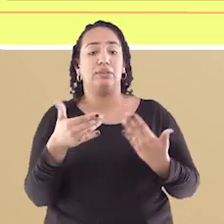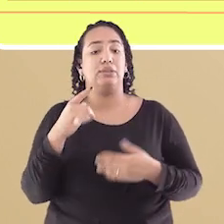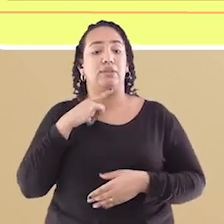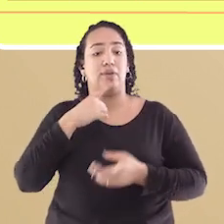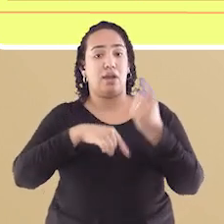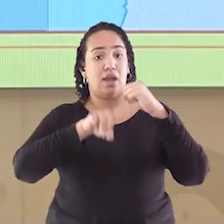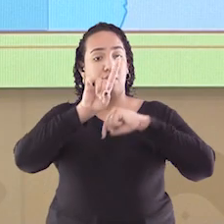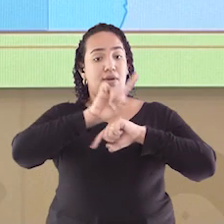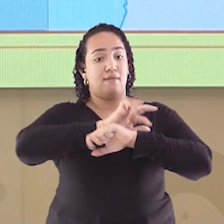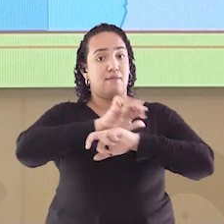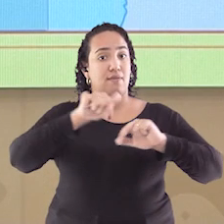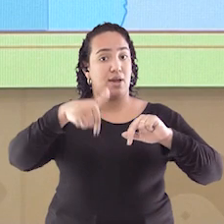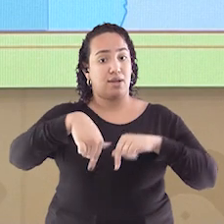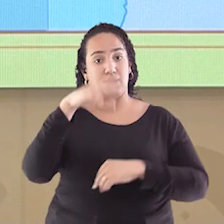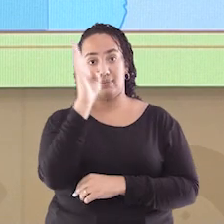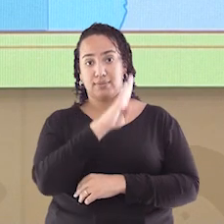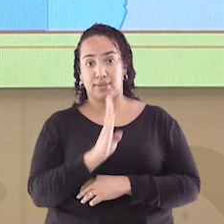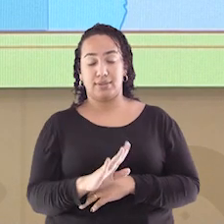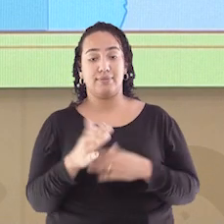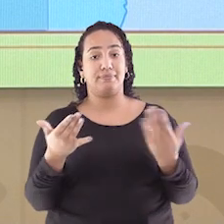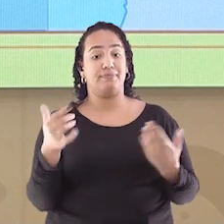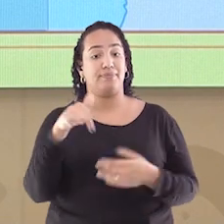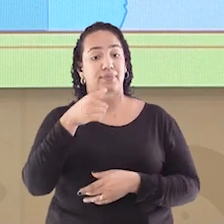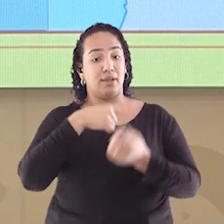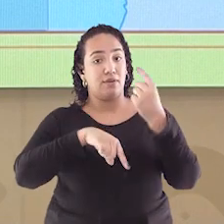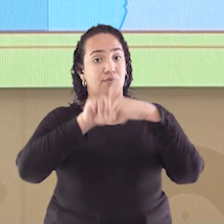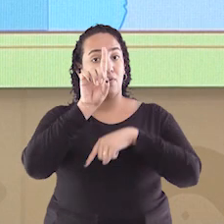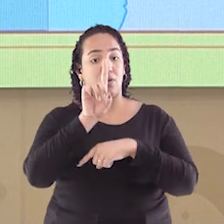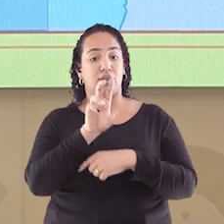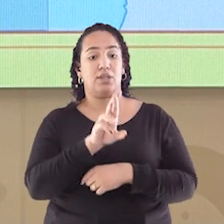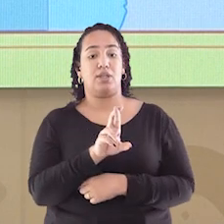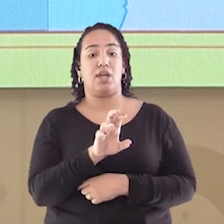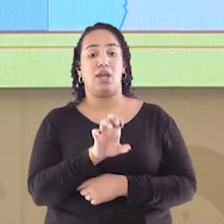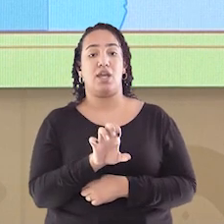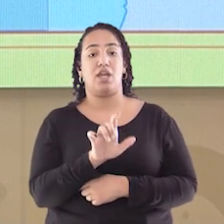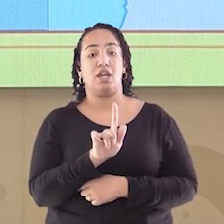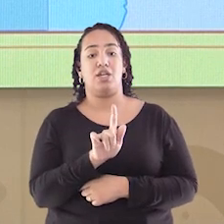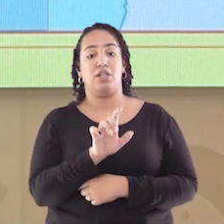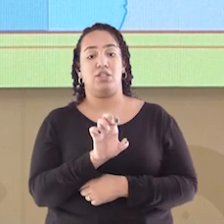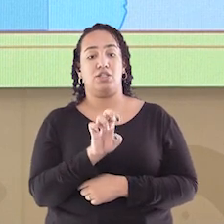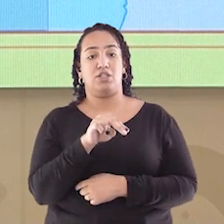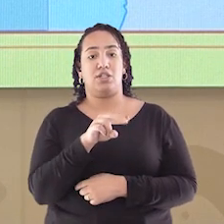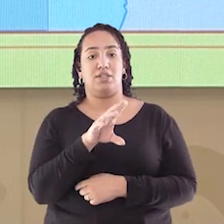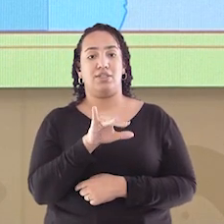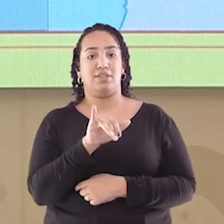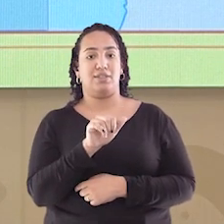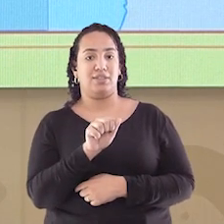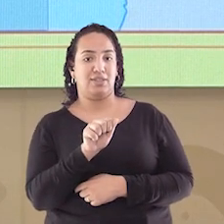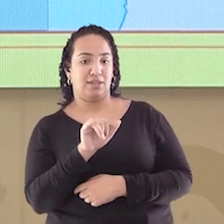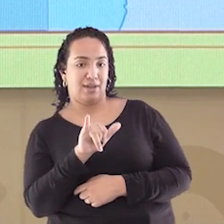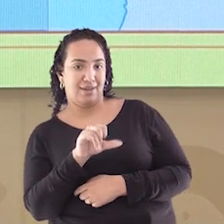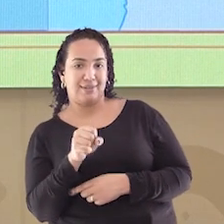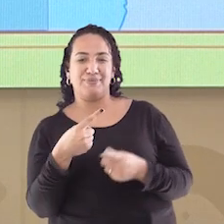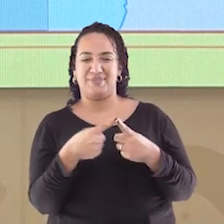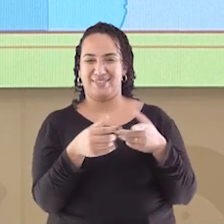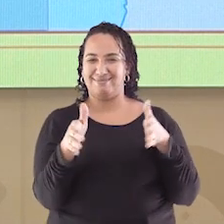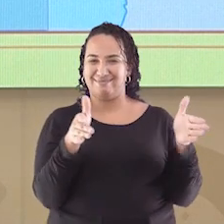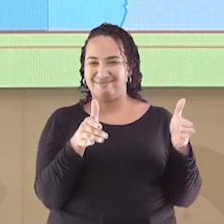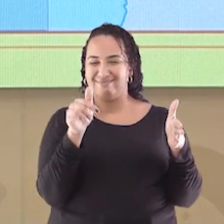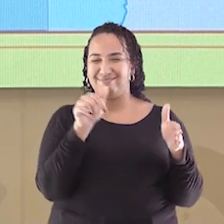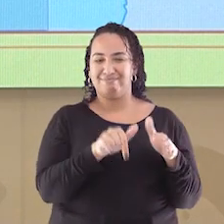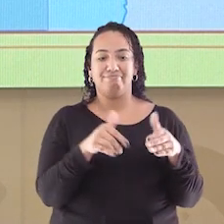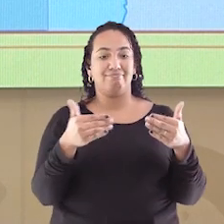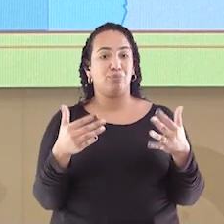surgir no Brasil. Essas revoltas ganharam o nome de revoltas regenciais, por conta do período em que elas aconteceram. E